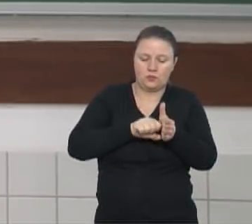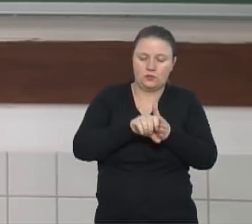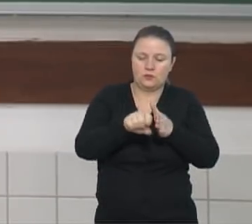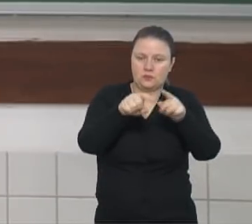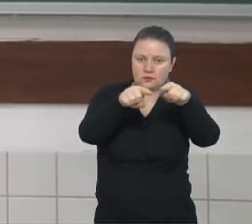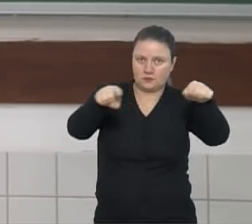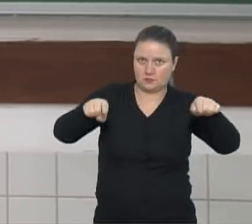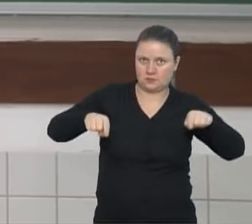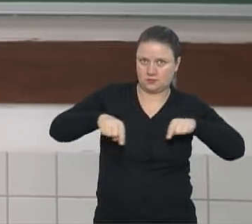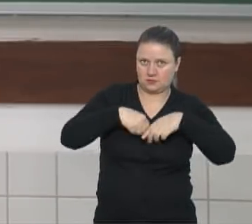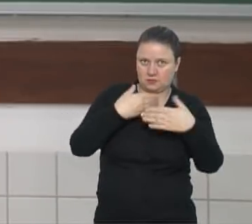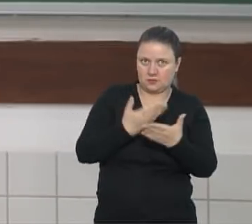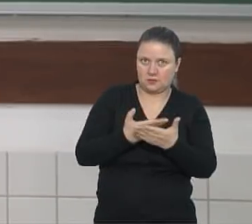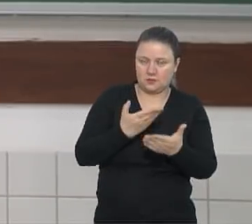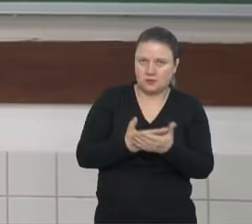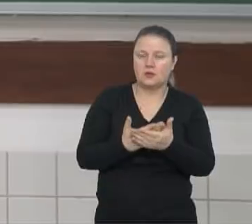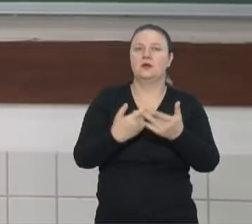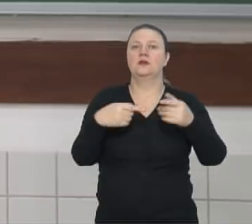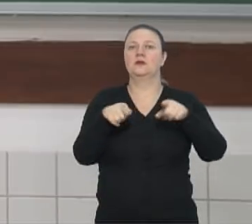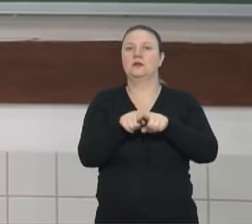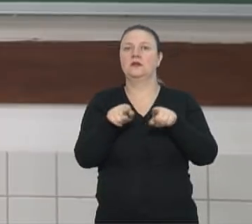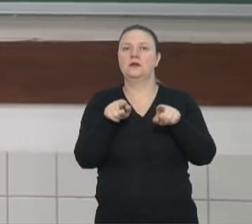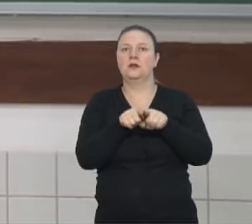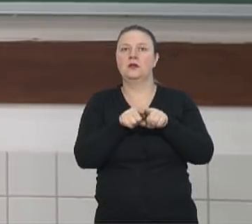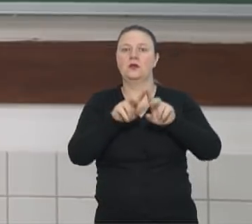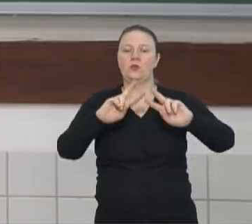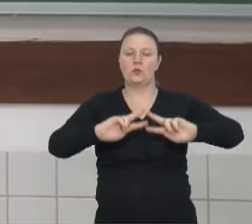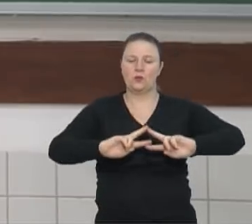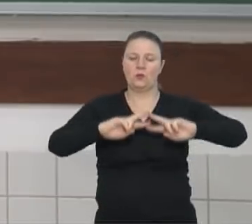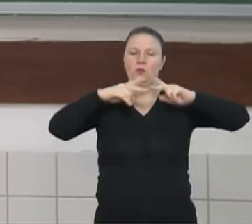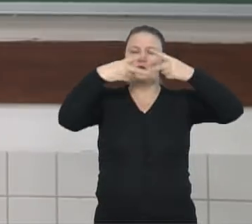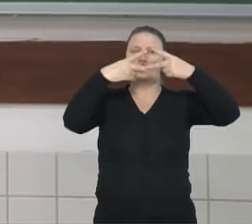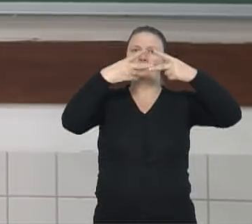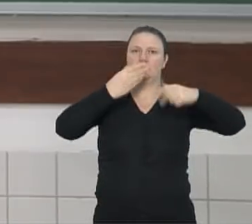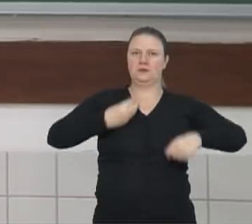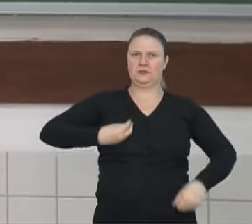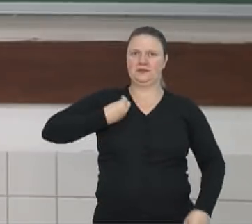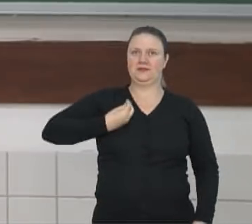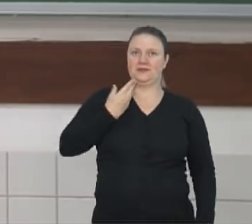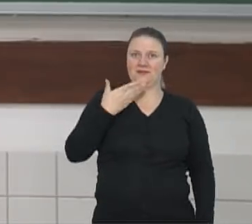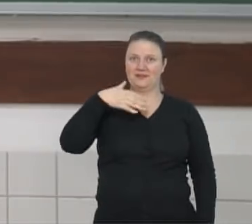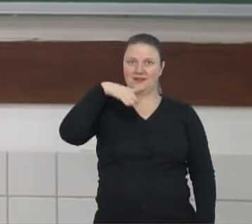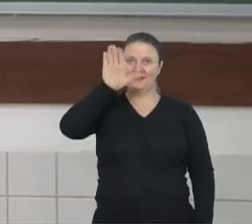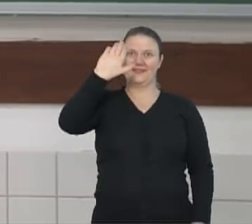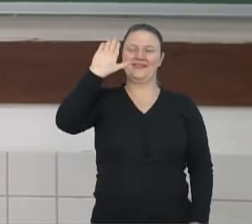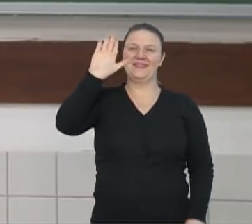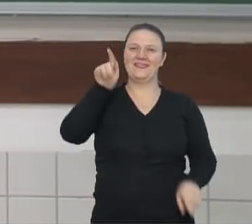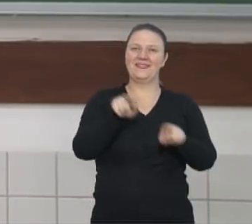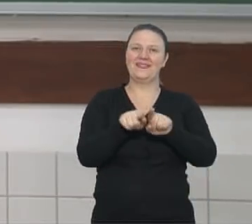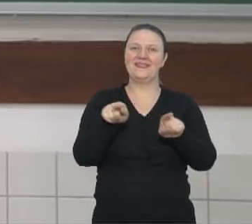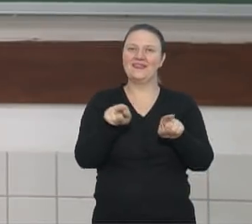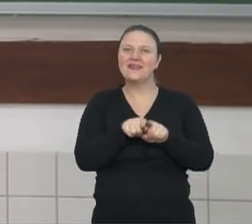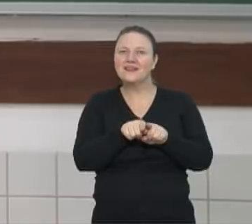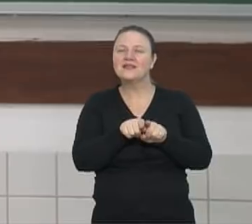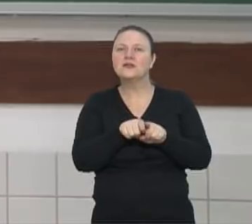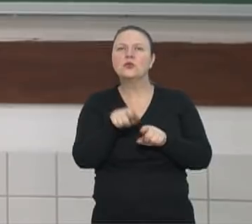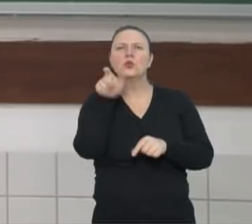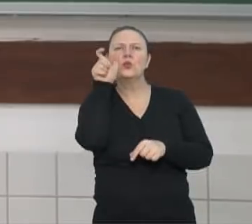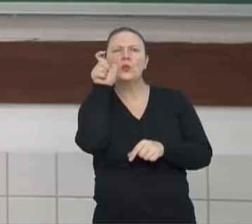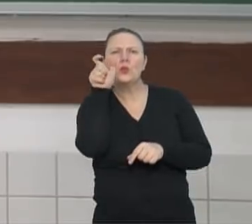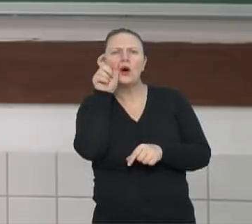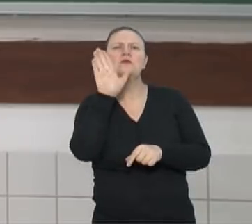Classroom, fazerem lá a presençazinha, chamadinha de vocês, vão lá, cliquem lá que passaram, que viram